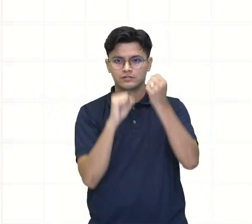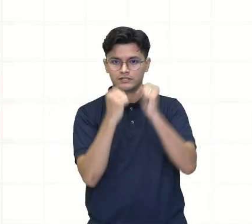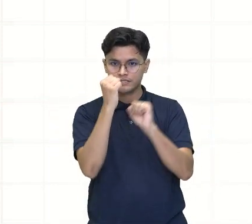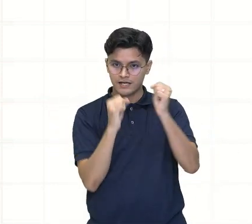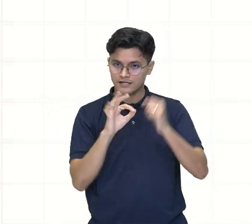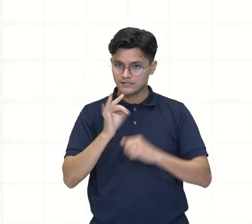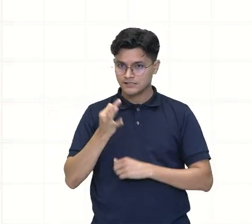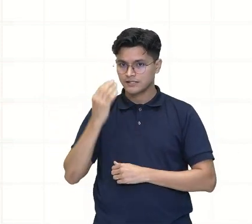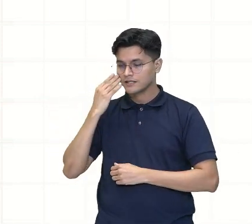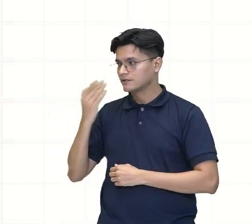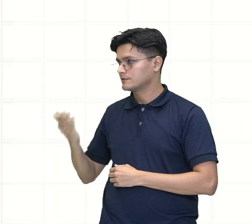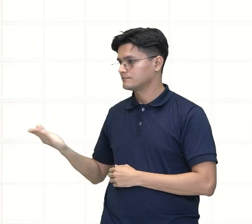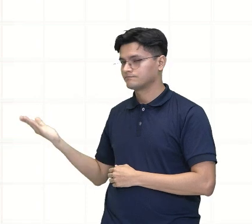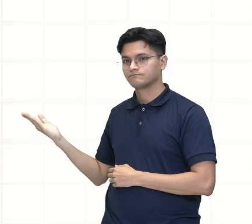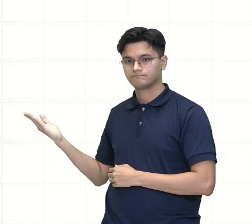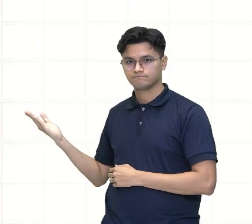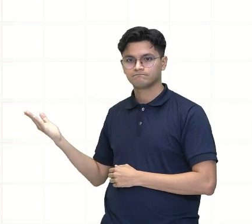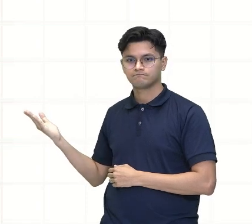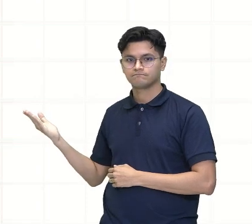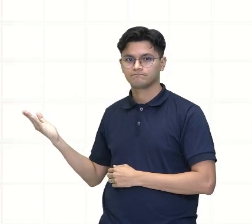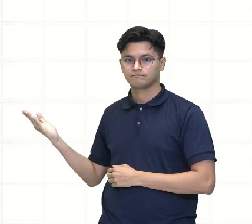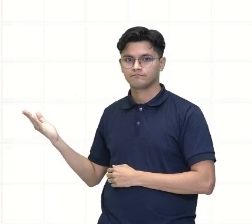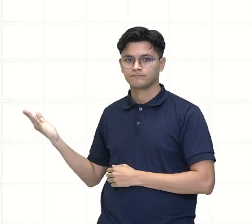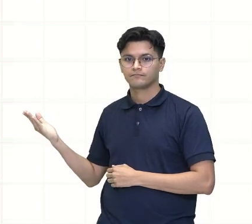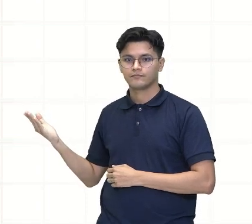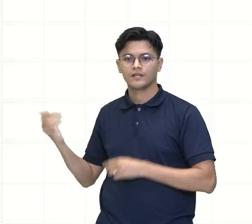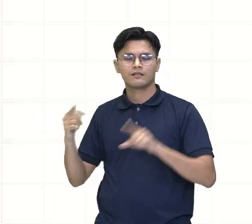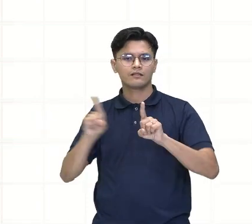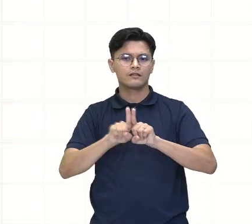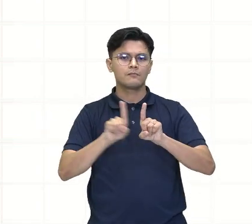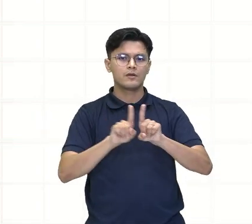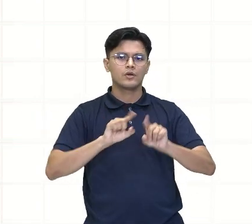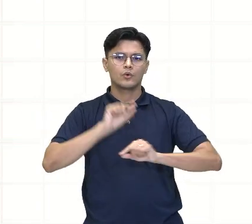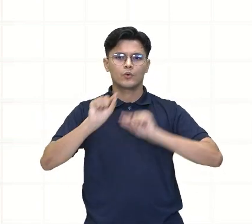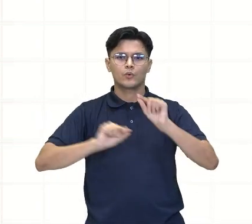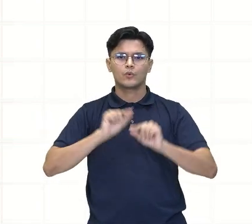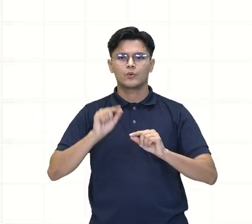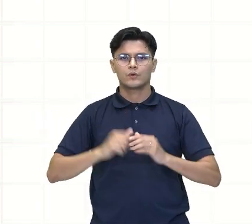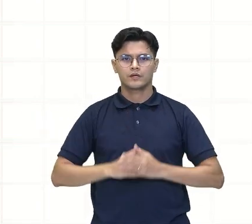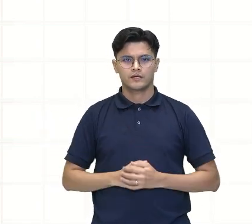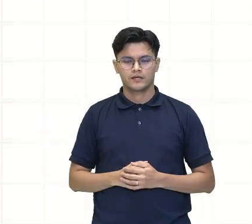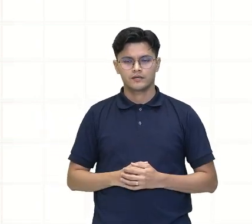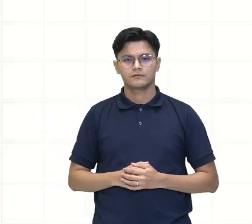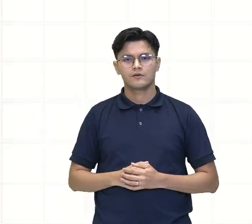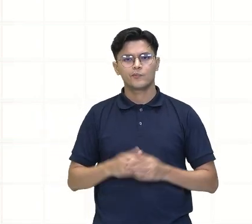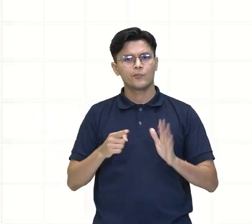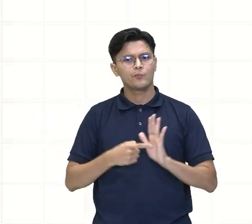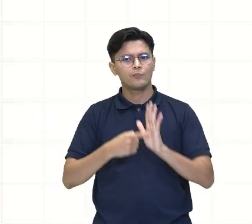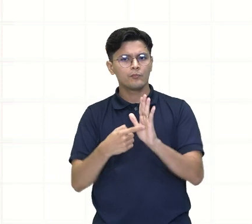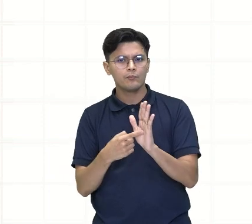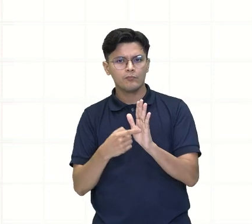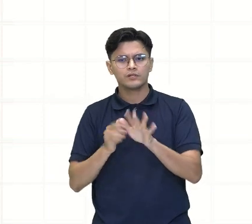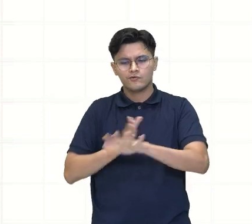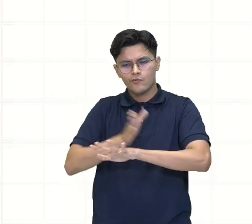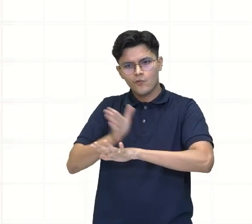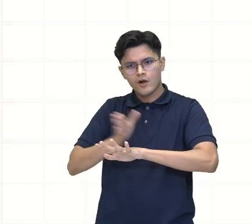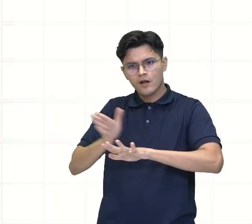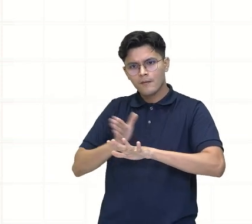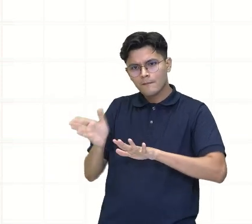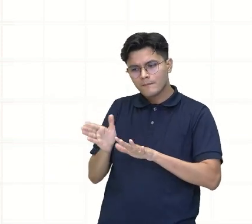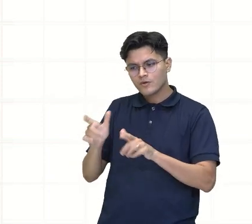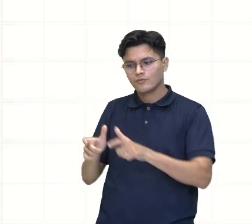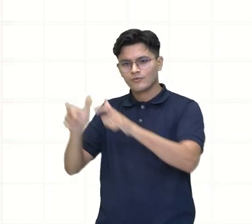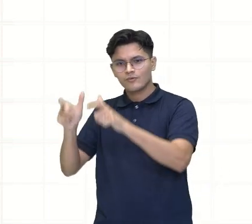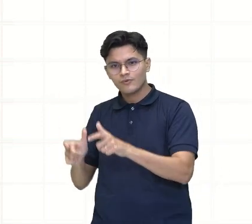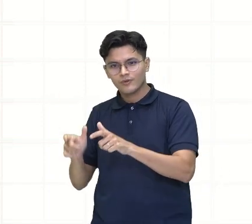região norte, em específico para Manaus, e aí para onde é que são encaminhados esses produtos que vão ser produzidos